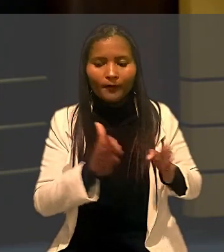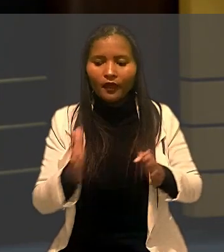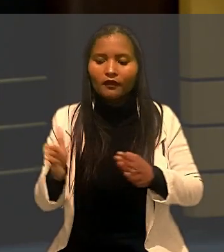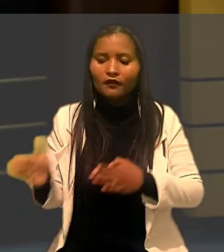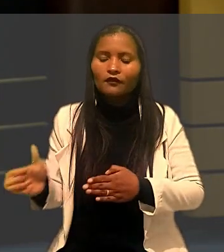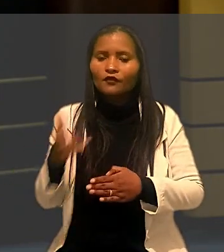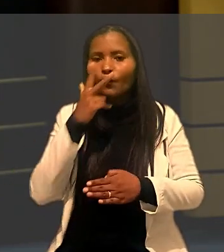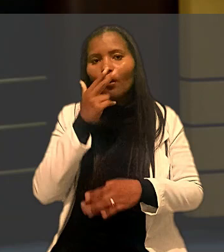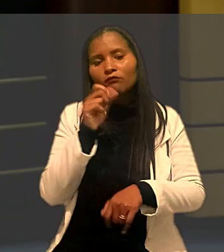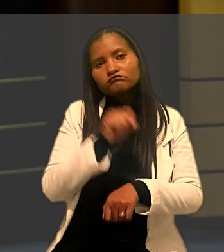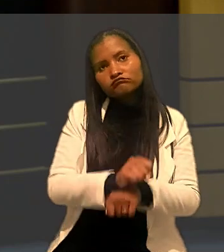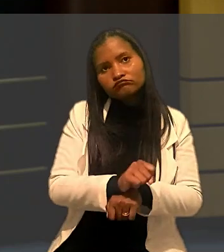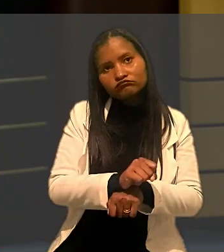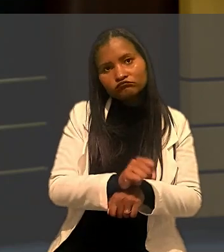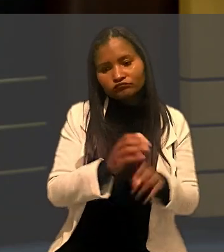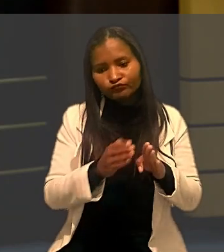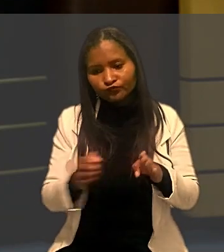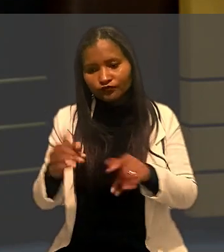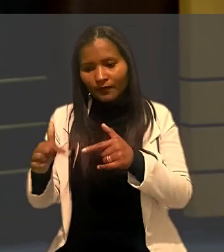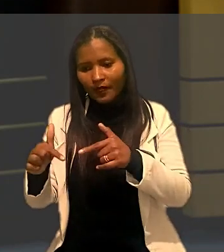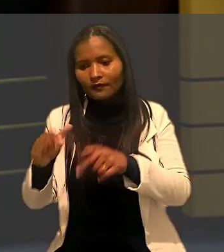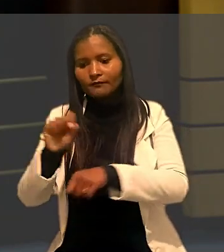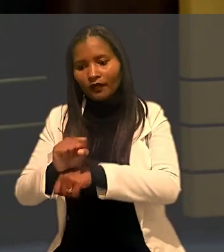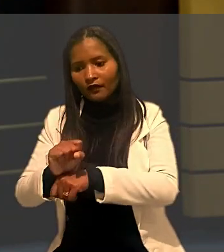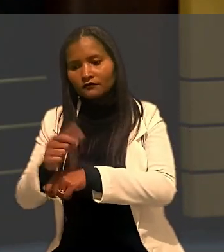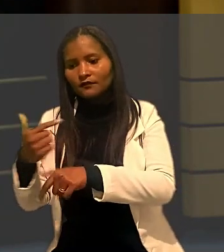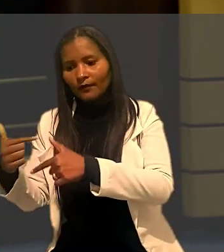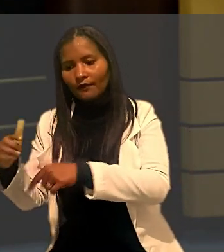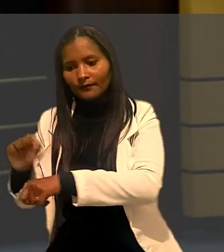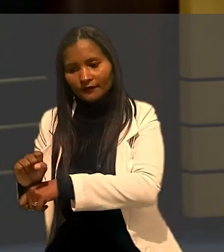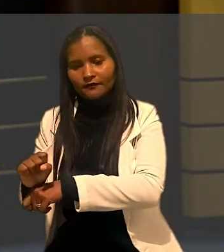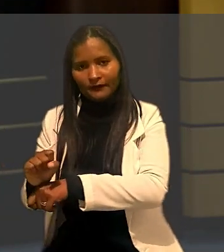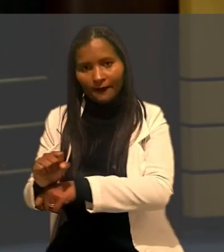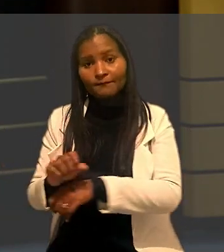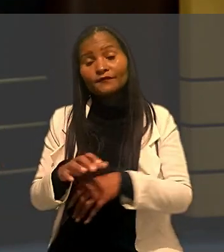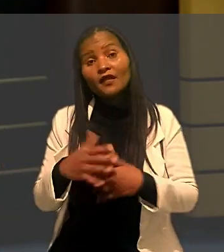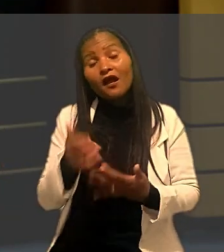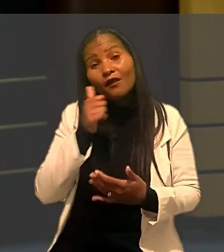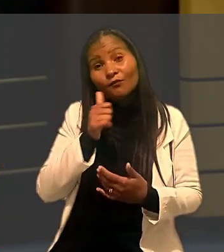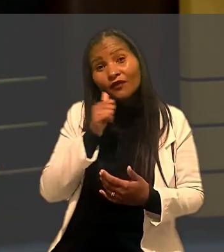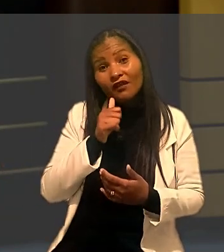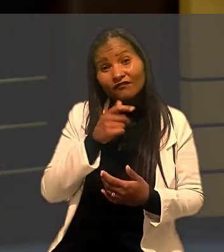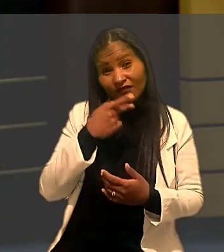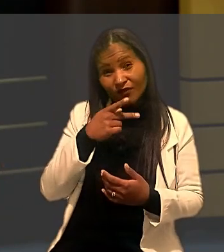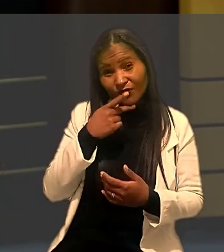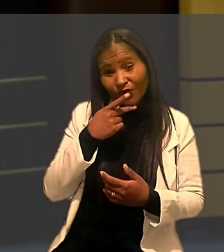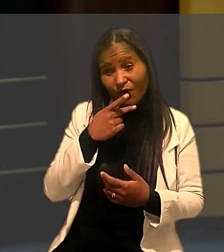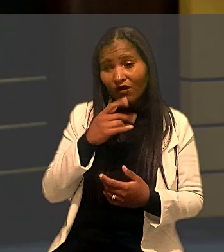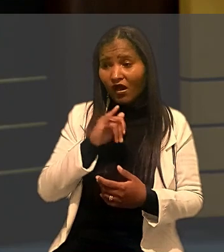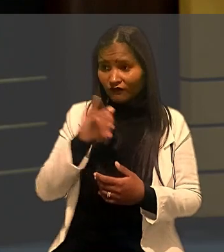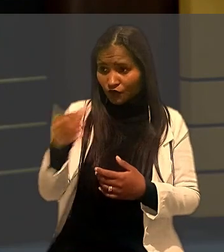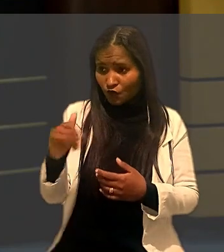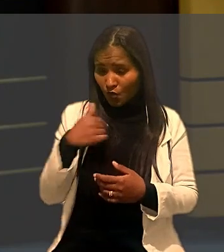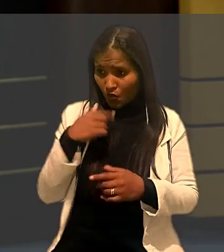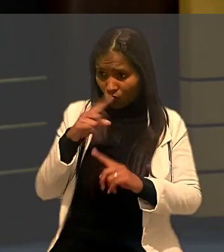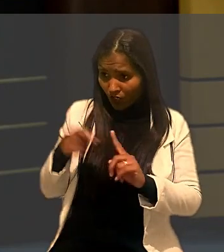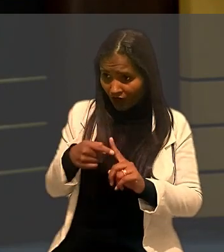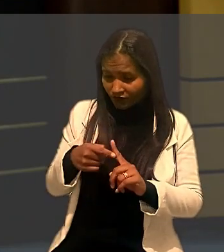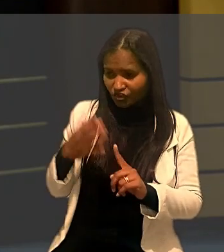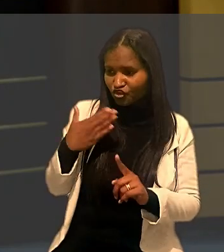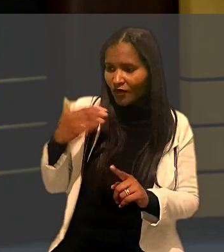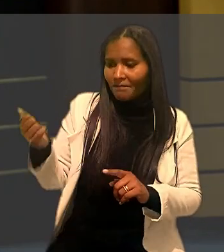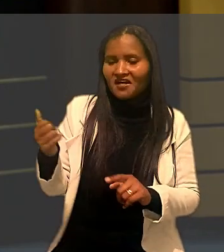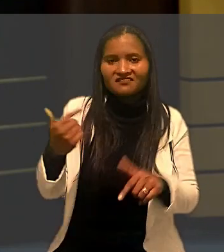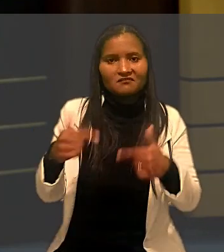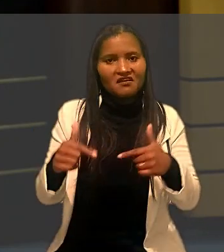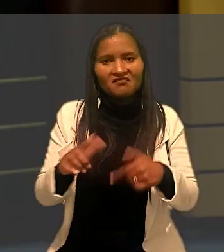demais períodos, fica em inatividade. A trabalhadora contou que, após informar que estava grávida, não foi mais chamada para